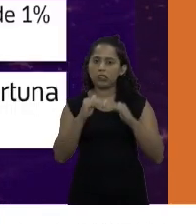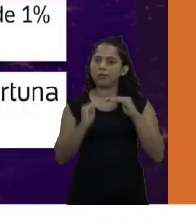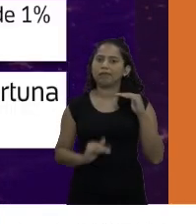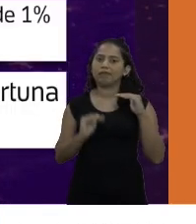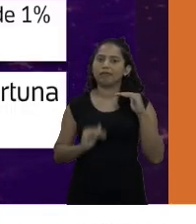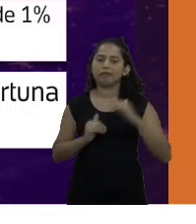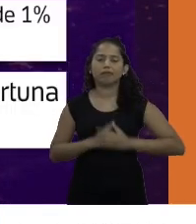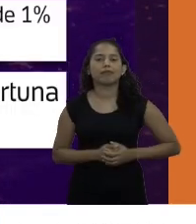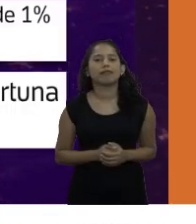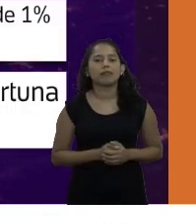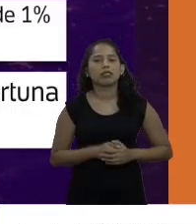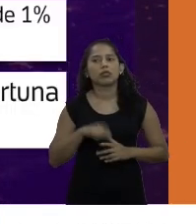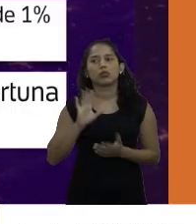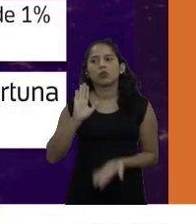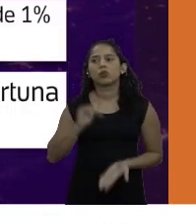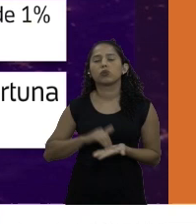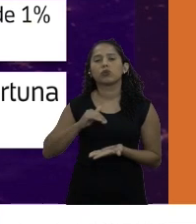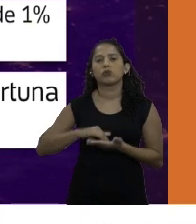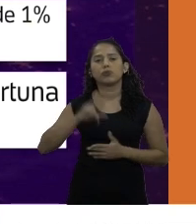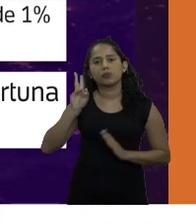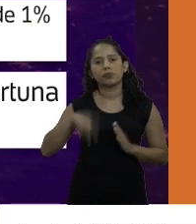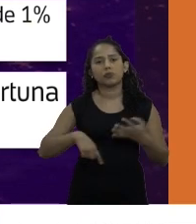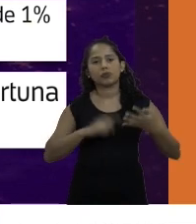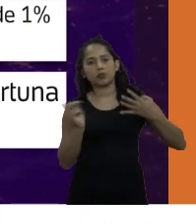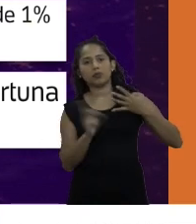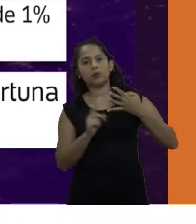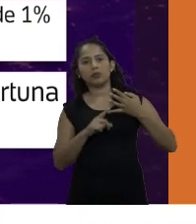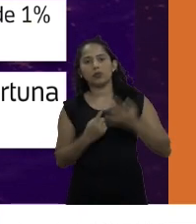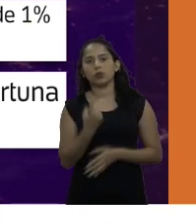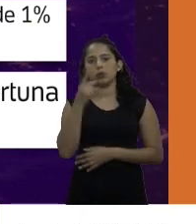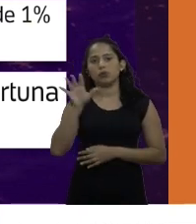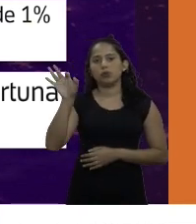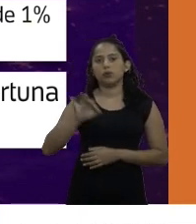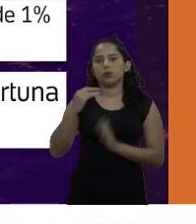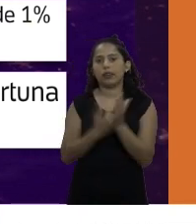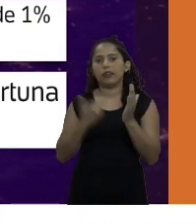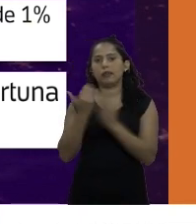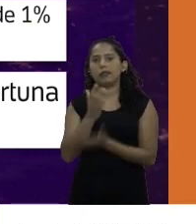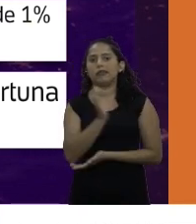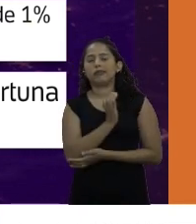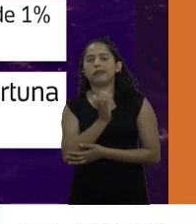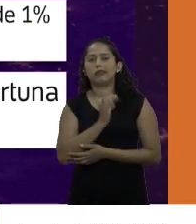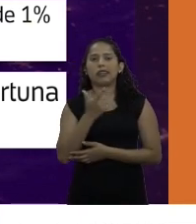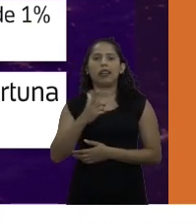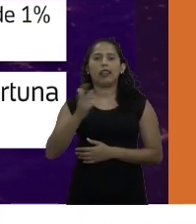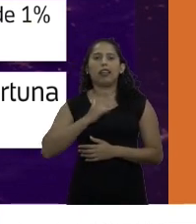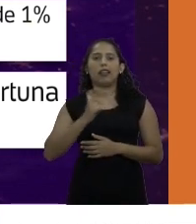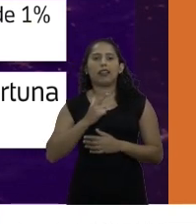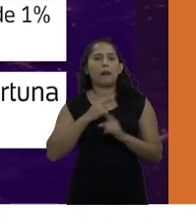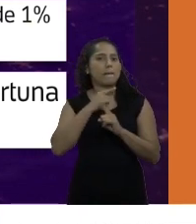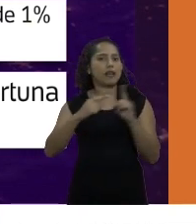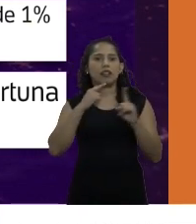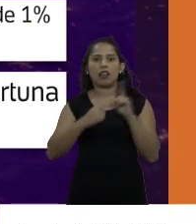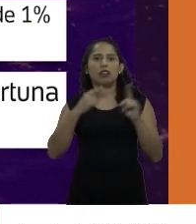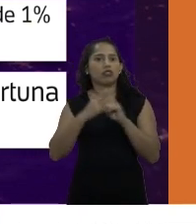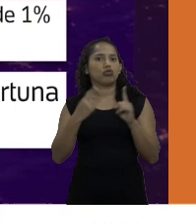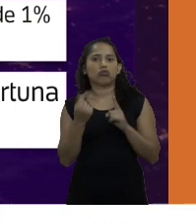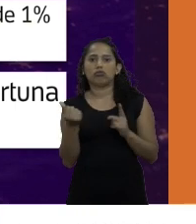Desigualdade, vou ler ali só o último. O 1% mais rico possui quase metade da fortuna patrimonial brasileira